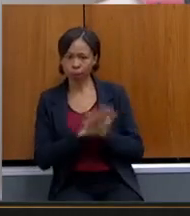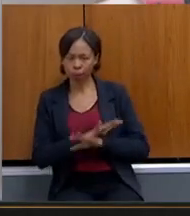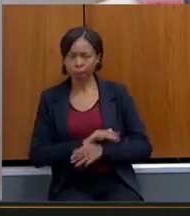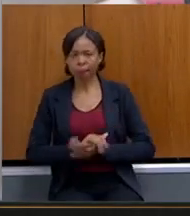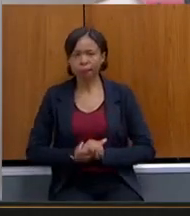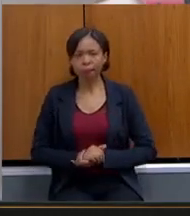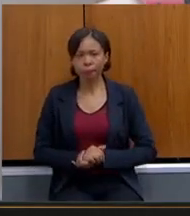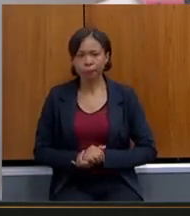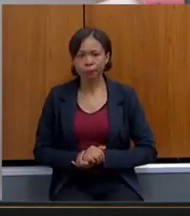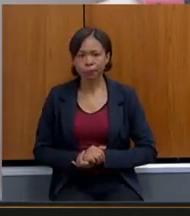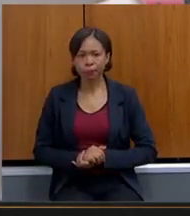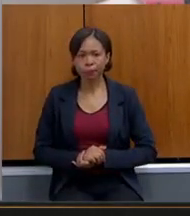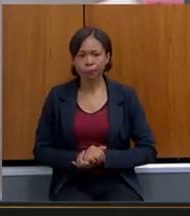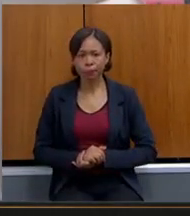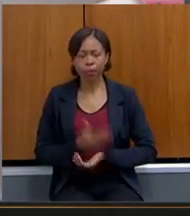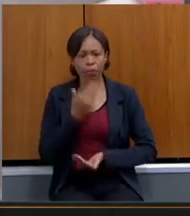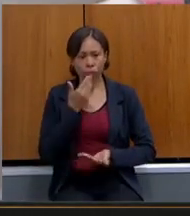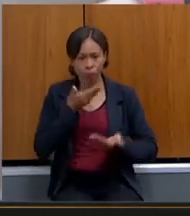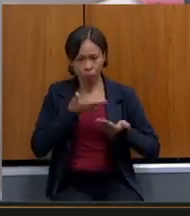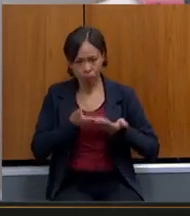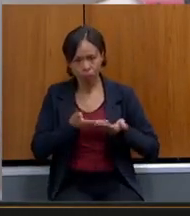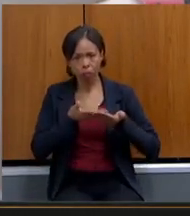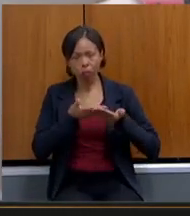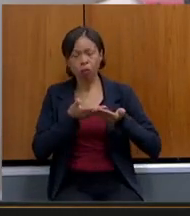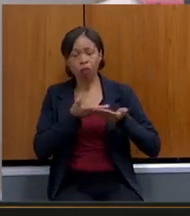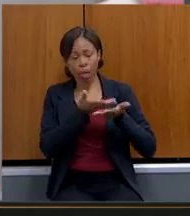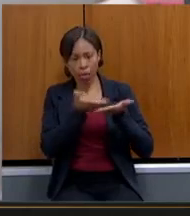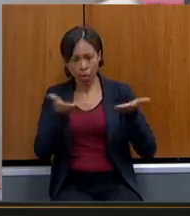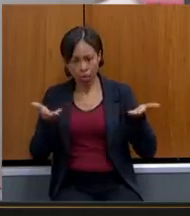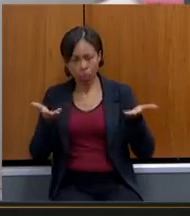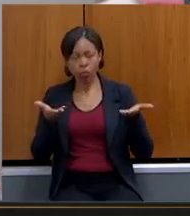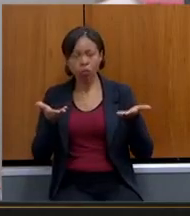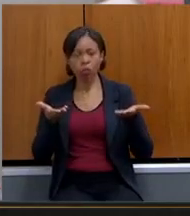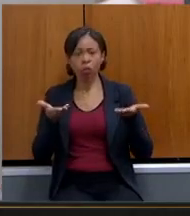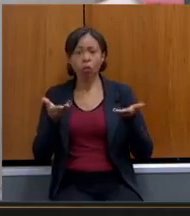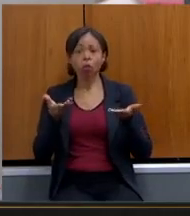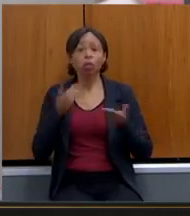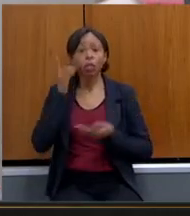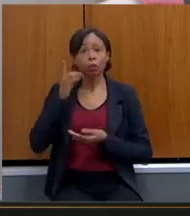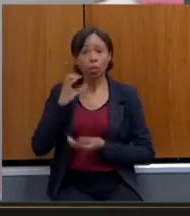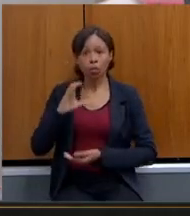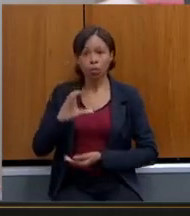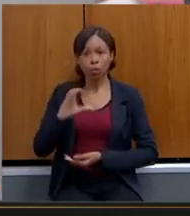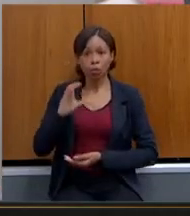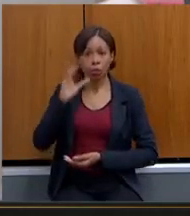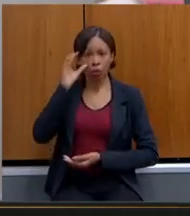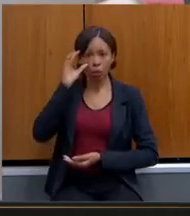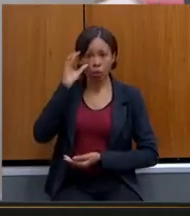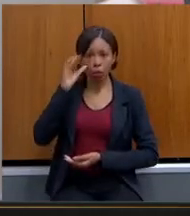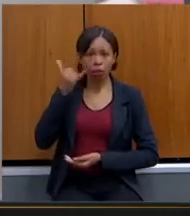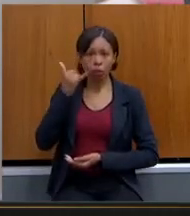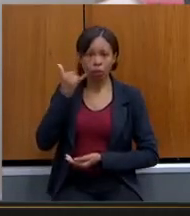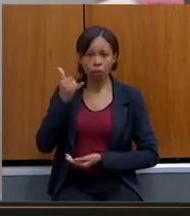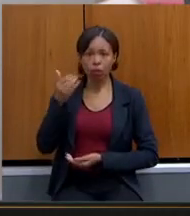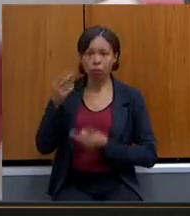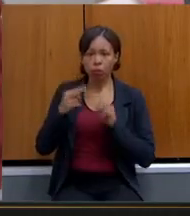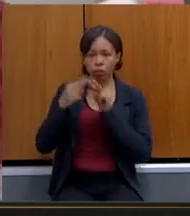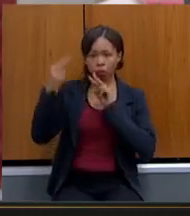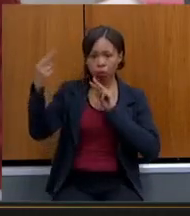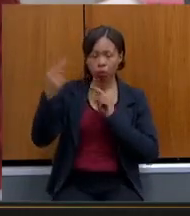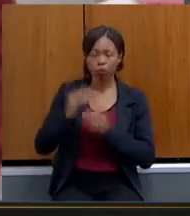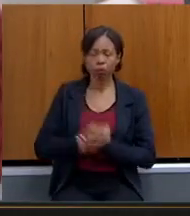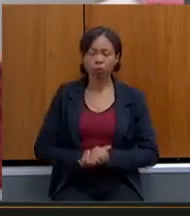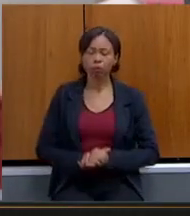do bom então esse você que ele Mentos Presidente o deputado Professor Cleiton já está conosco virtualmente é